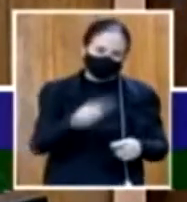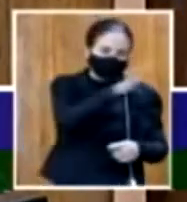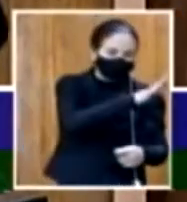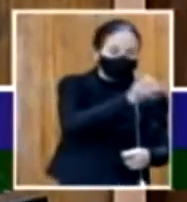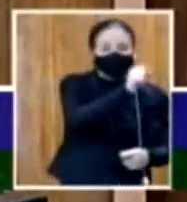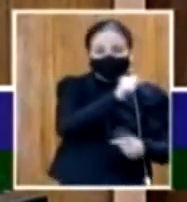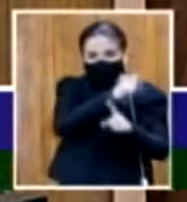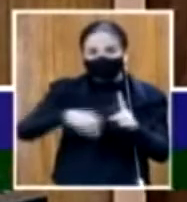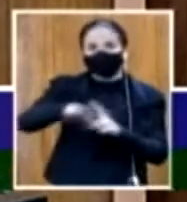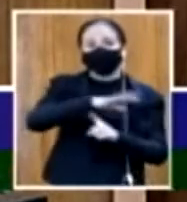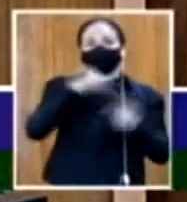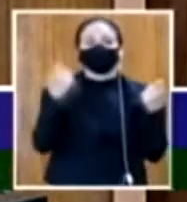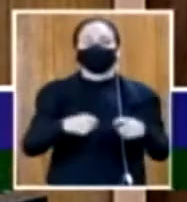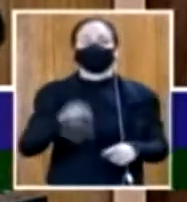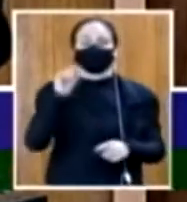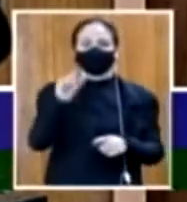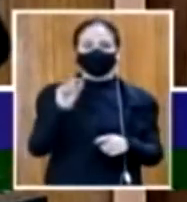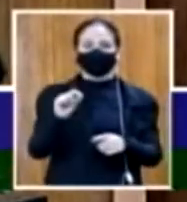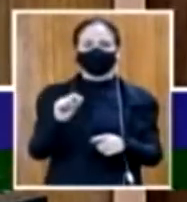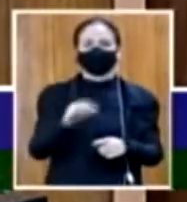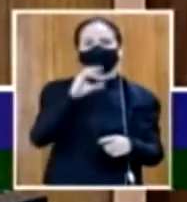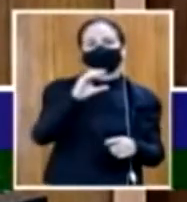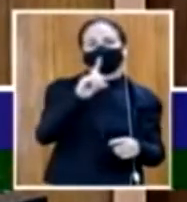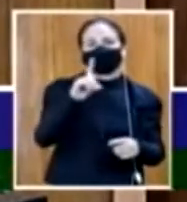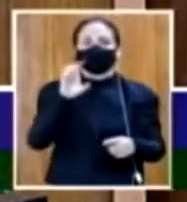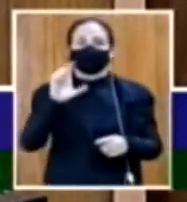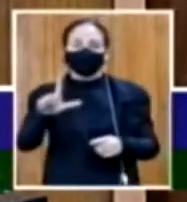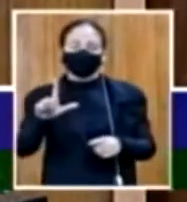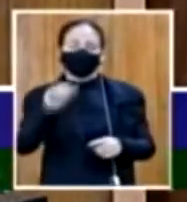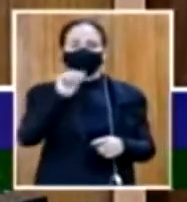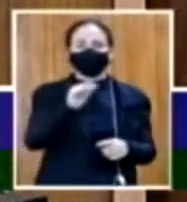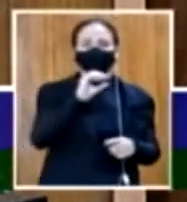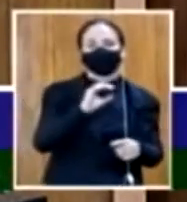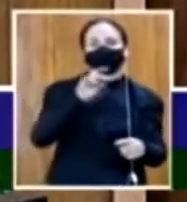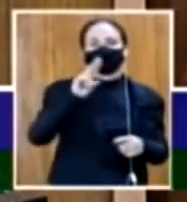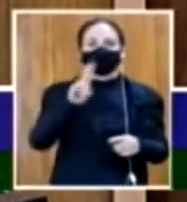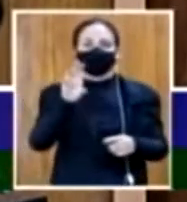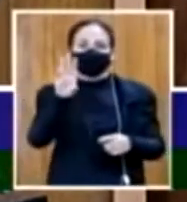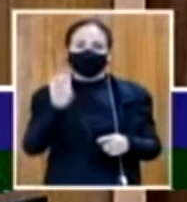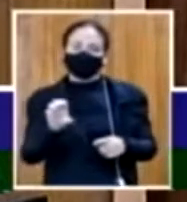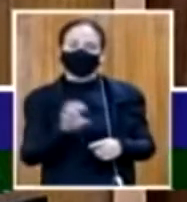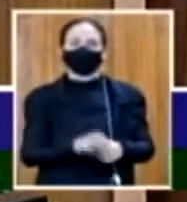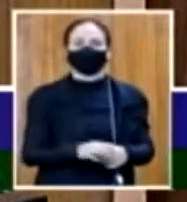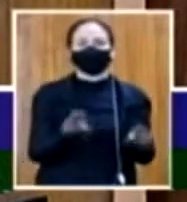sociedade, as entidades de classe, CDL, a CIUB, FIENG,